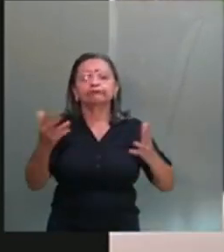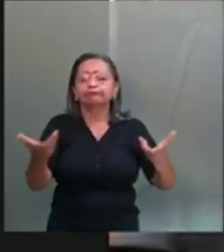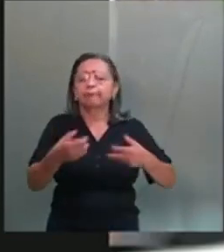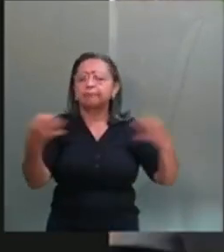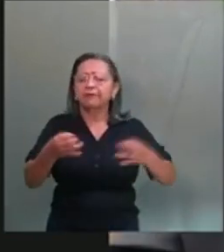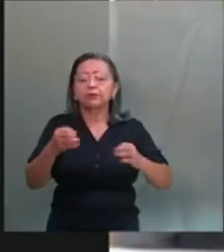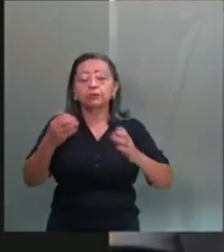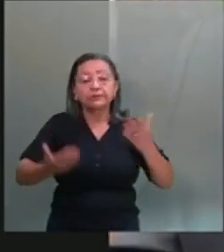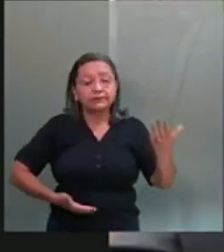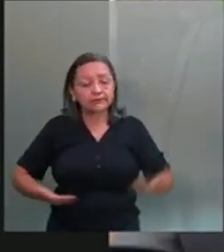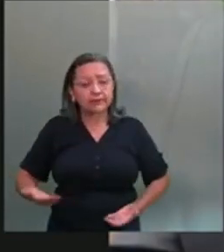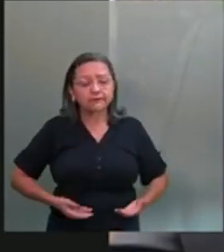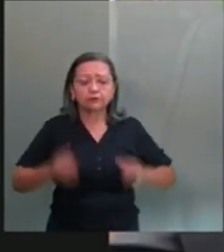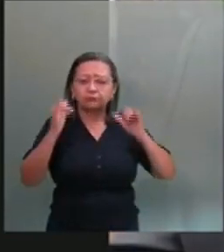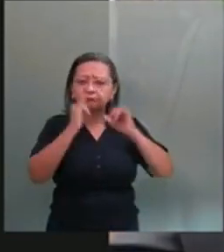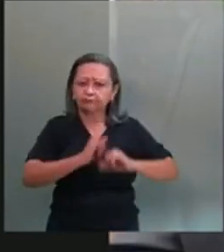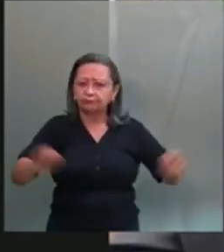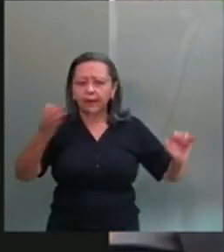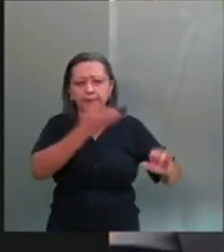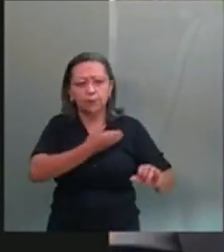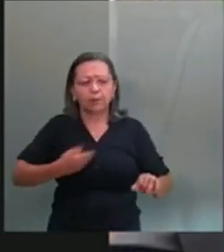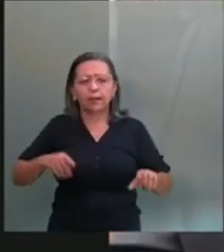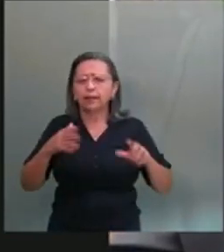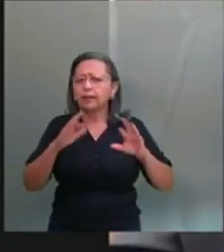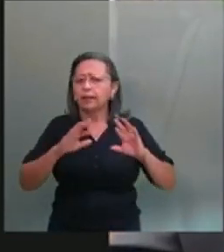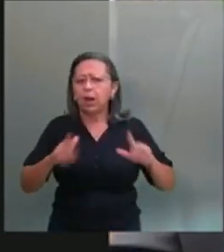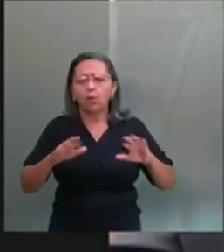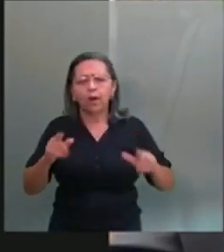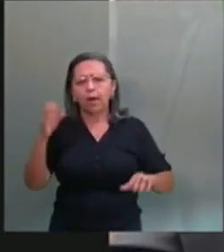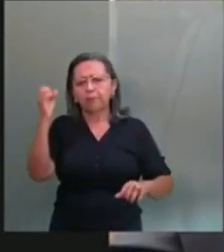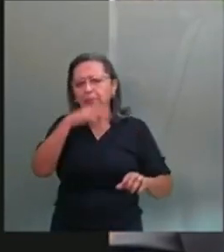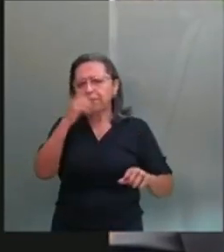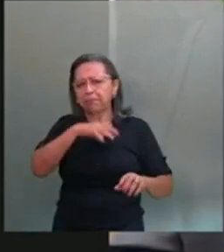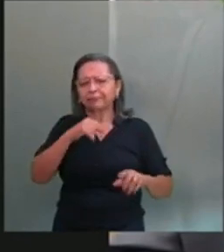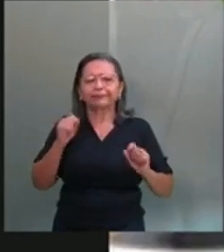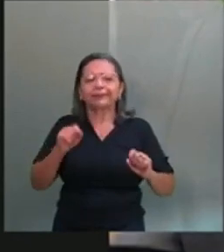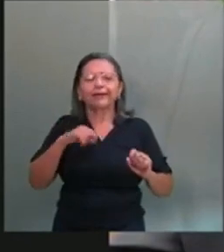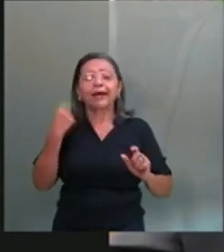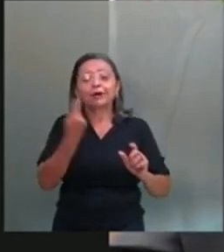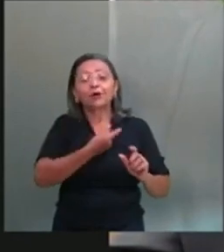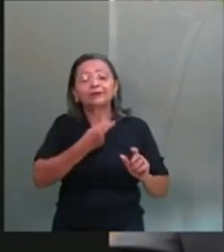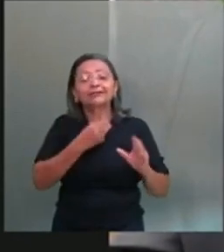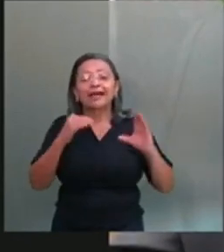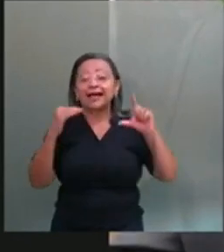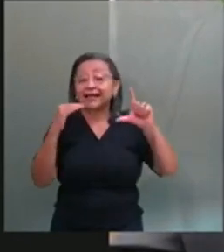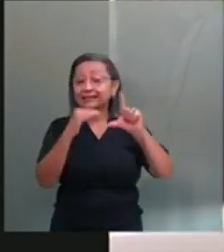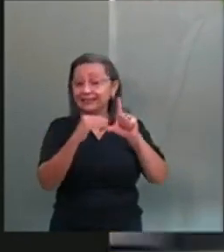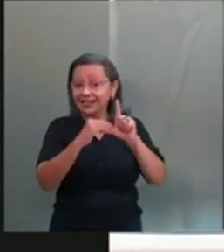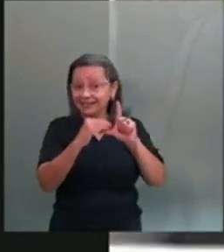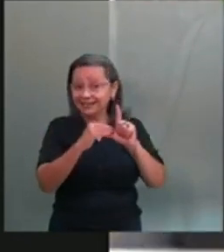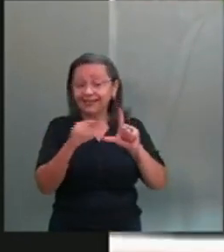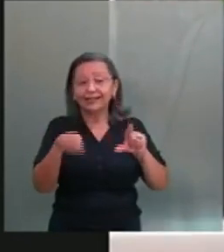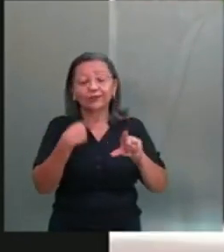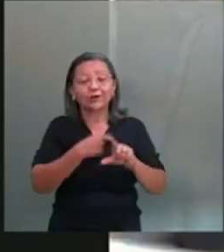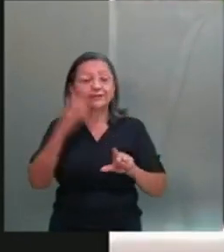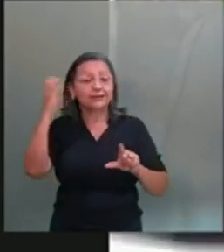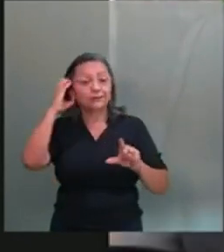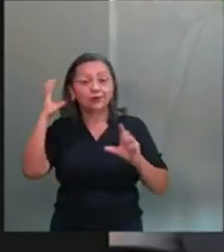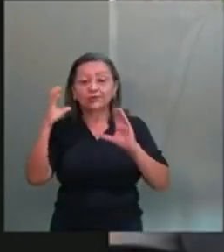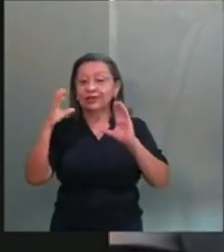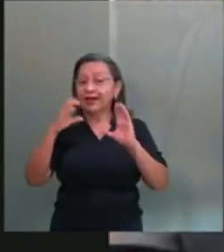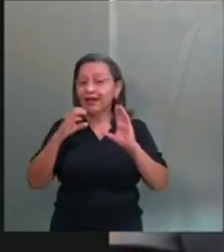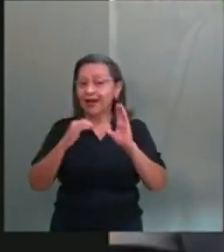de utilidade pública. Não é também exagero dizer que a nossa agência de notícias e nossa emissora de